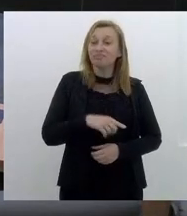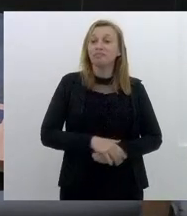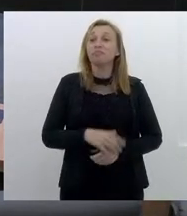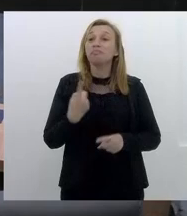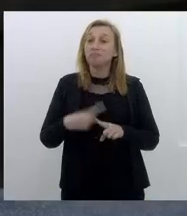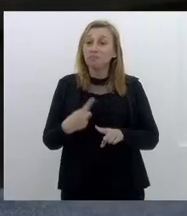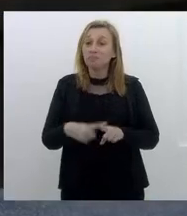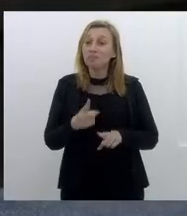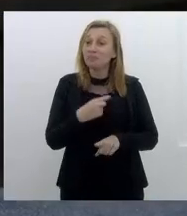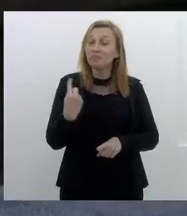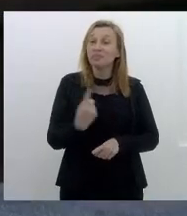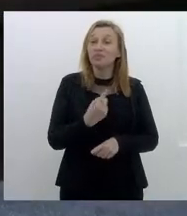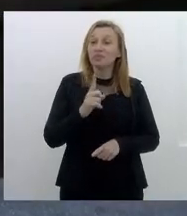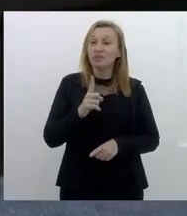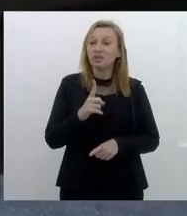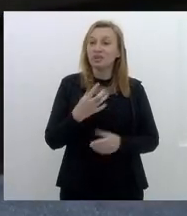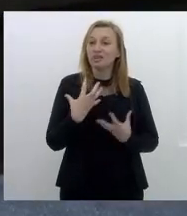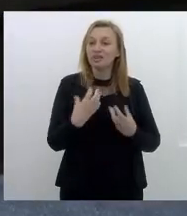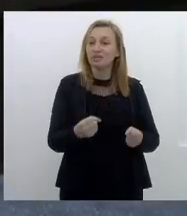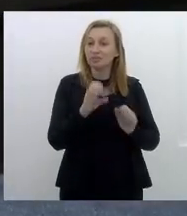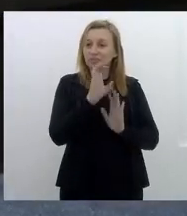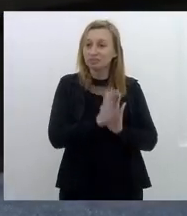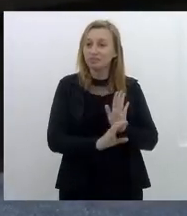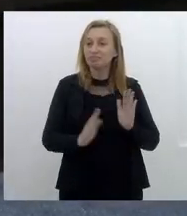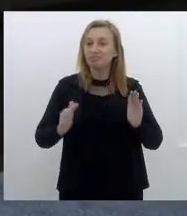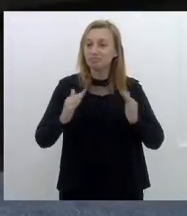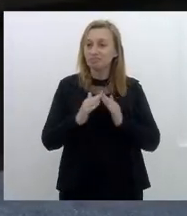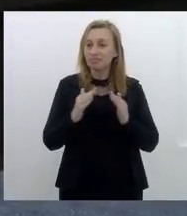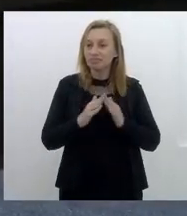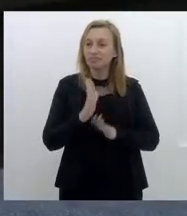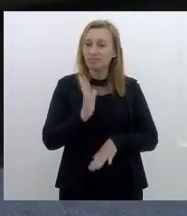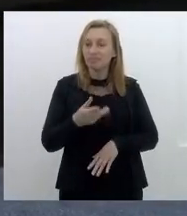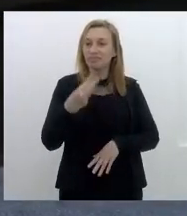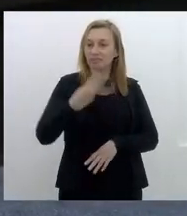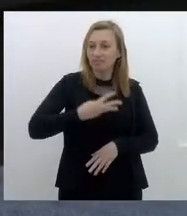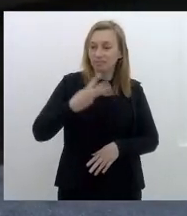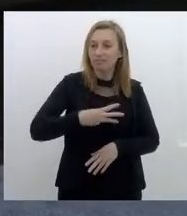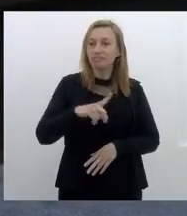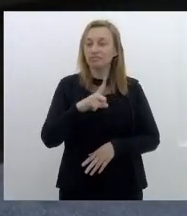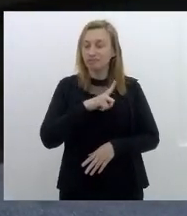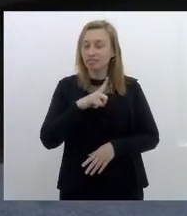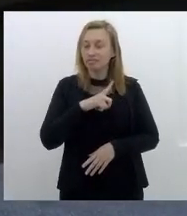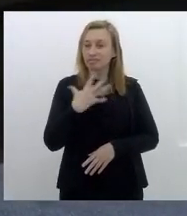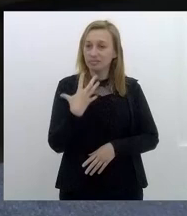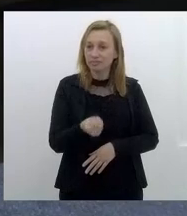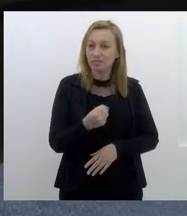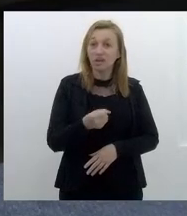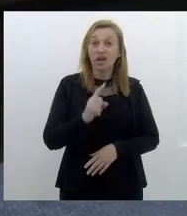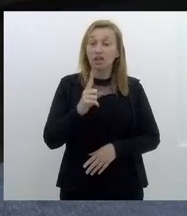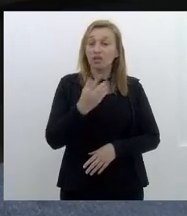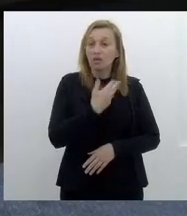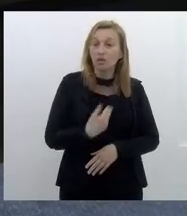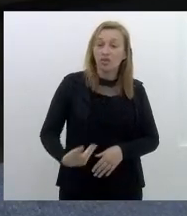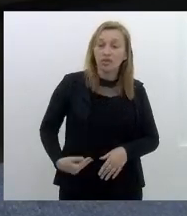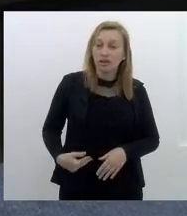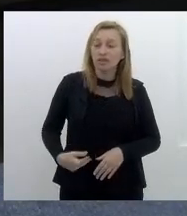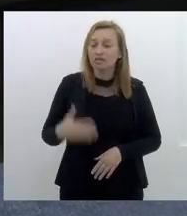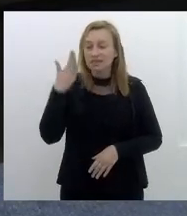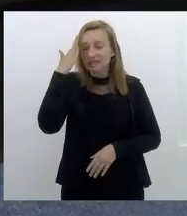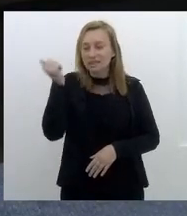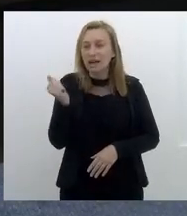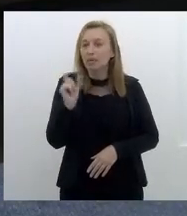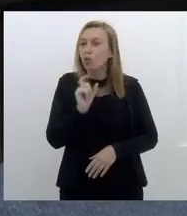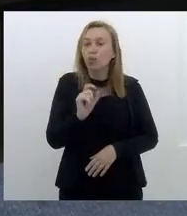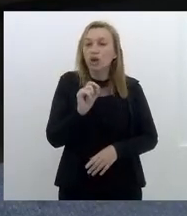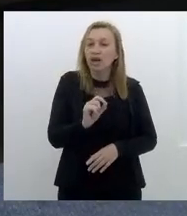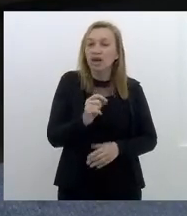por que que nós estamos recebendo uma Emenda Constitucional nessa casa e já é a terceira que nós estamos recebendo nem o governo sabe